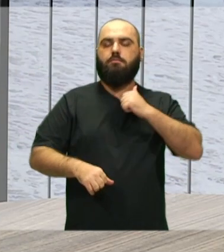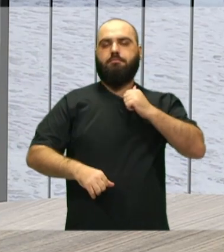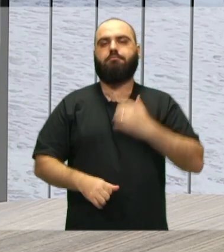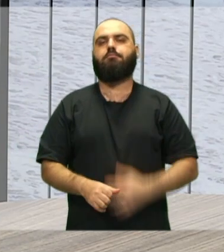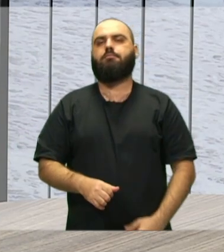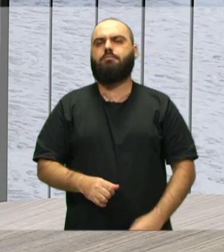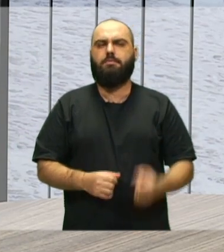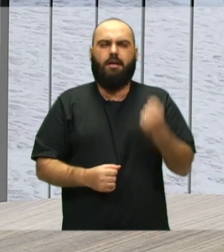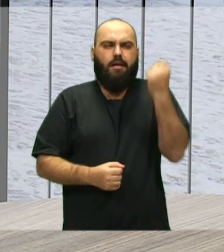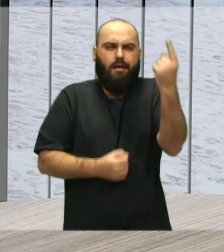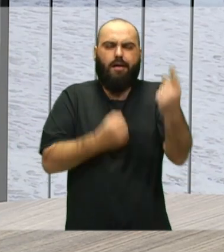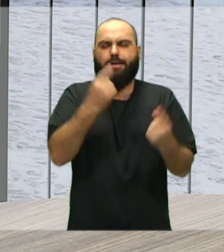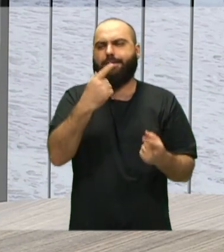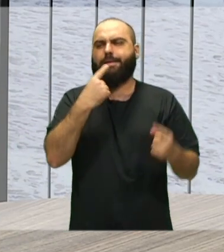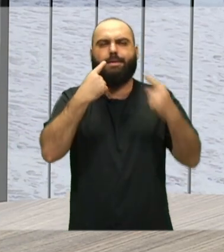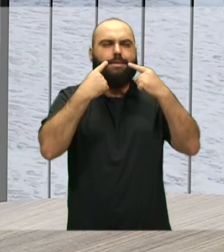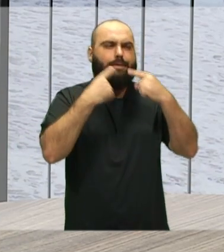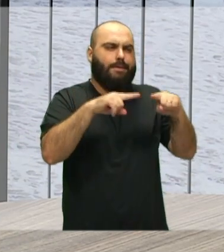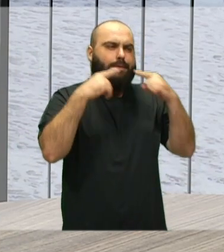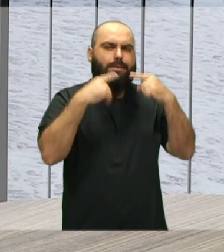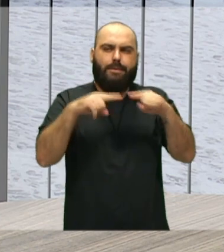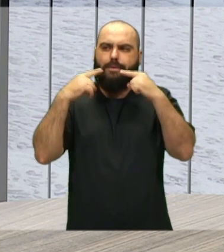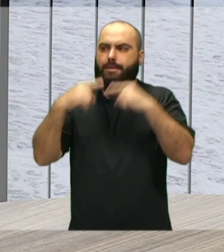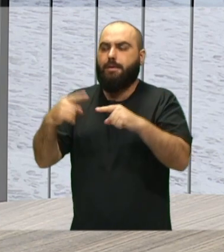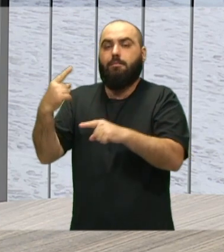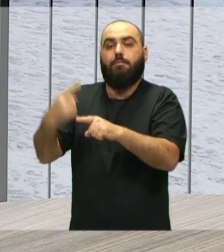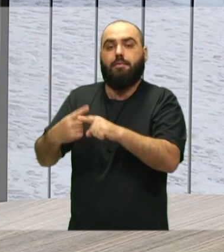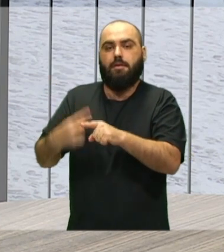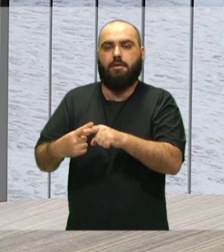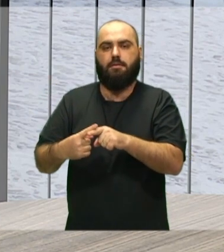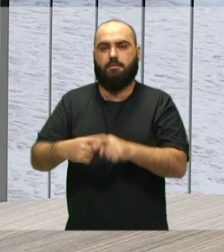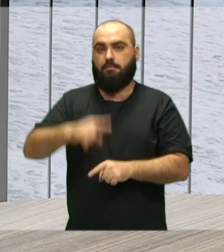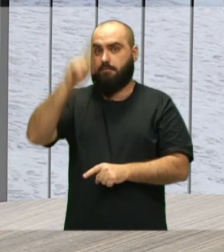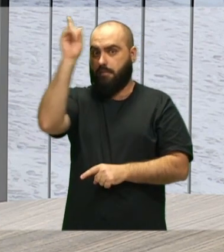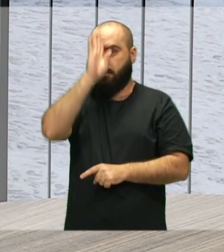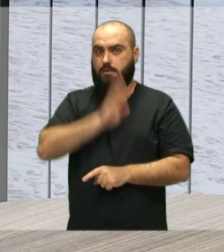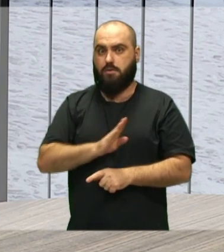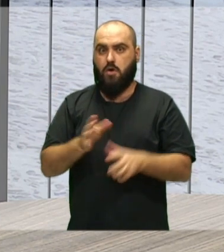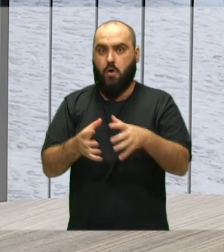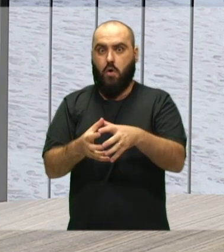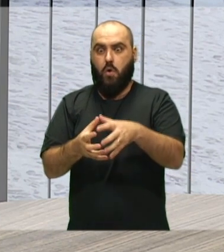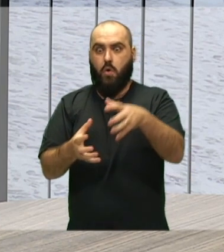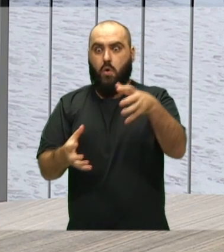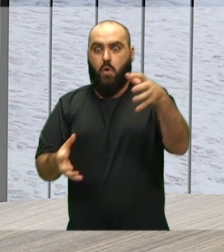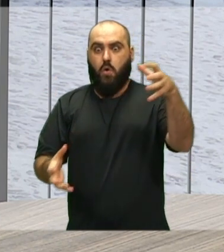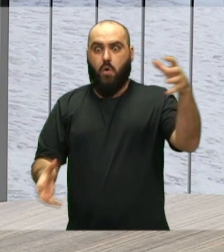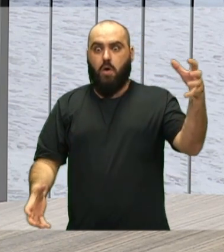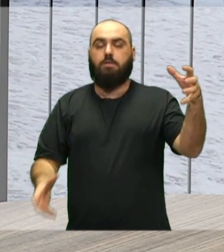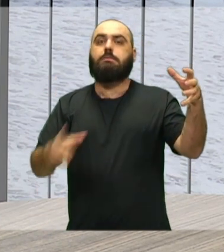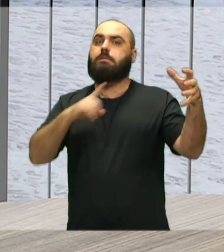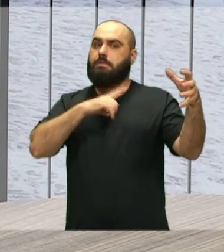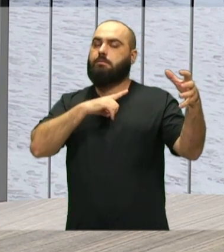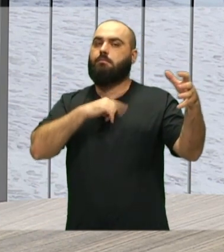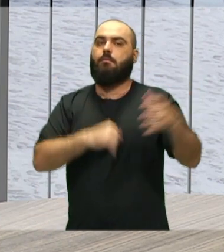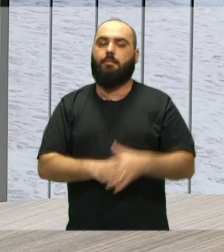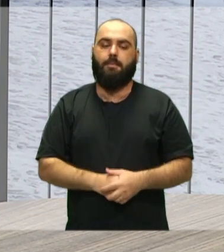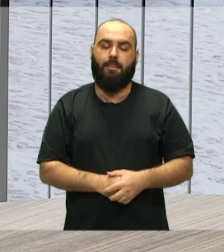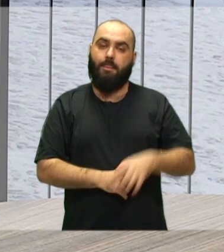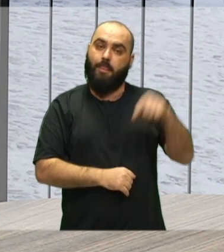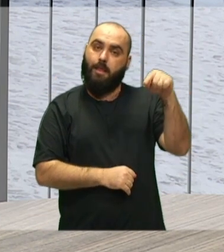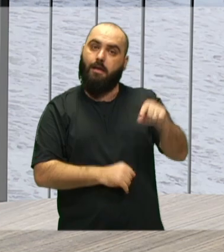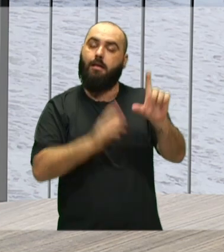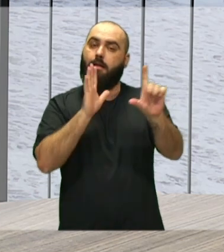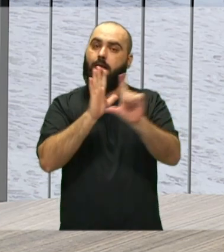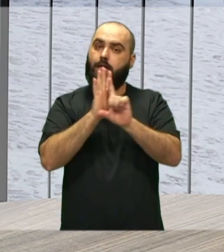críticas e sempre vai ter, porque a gente sabe que o Brasil é extenso, o Brasil é grande. E a própria lei de licitações,